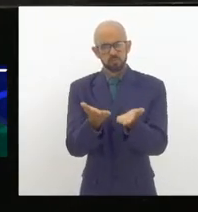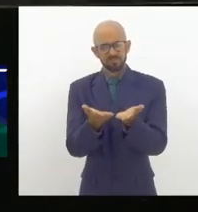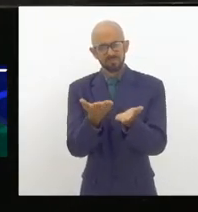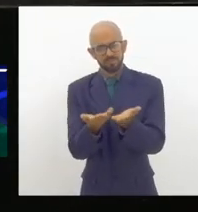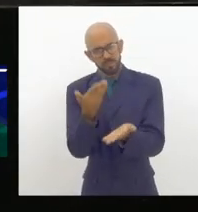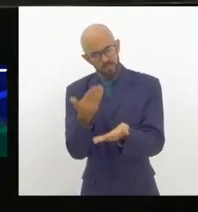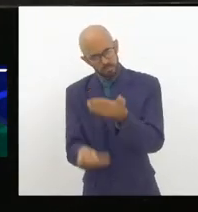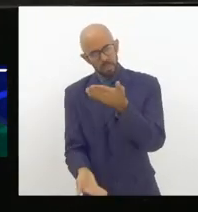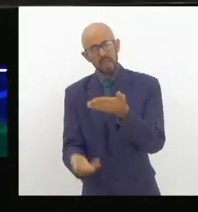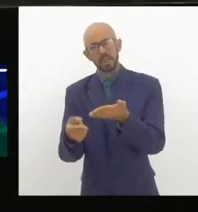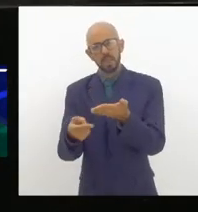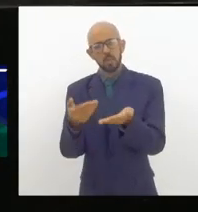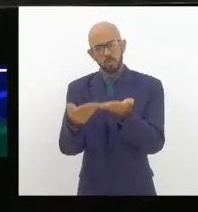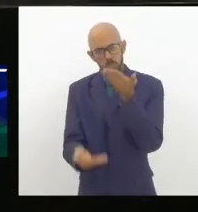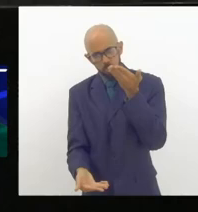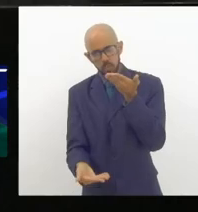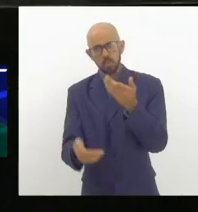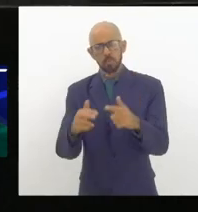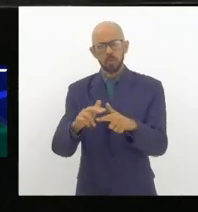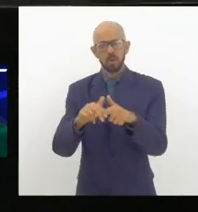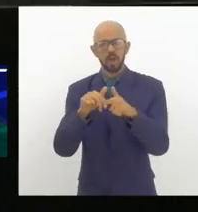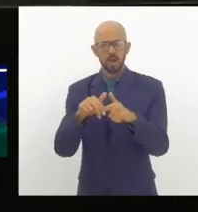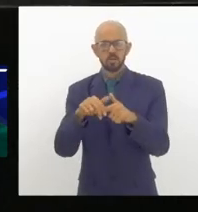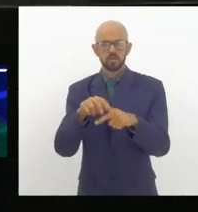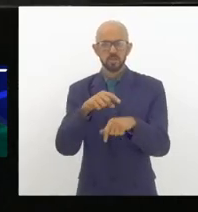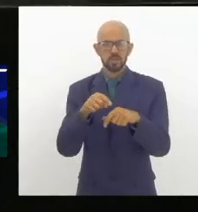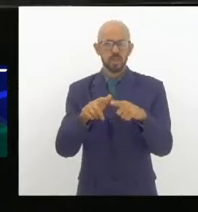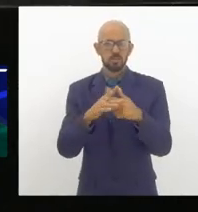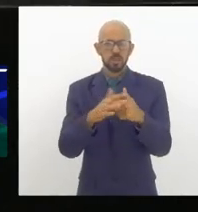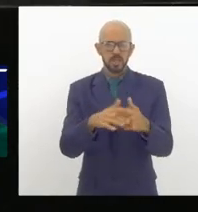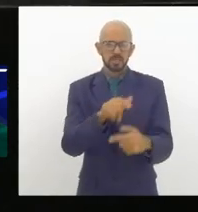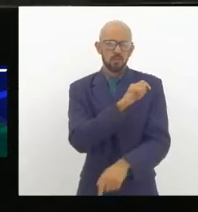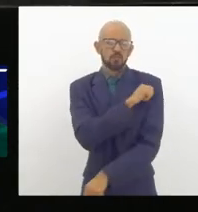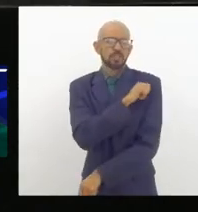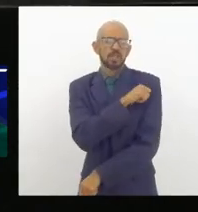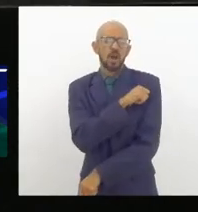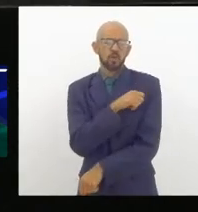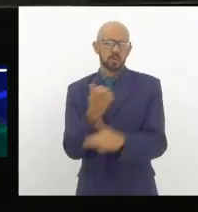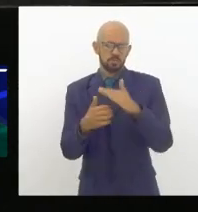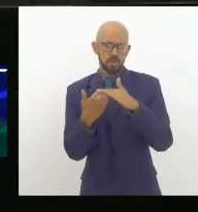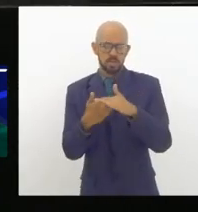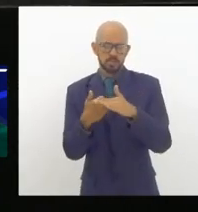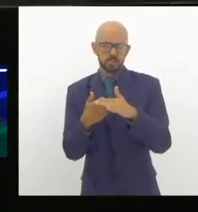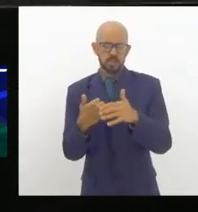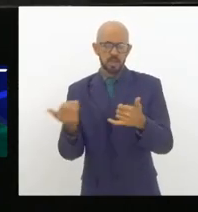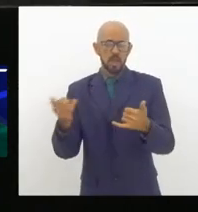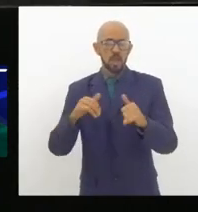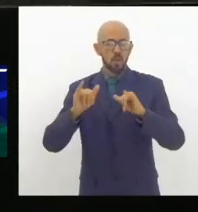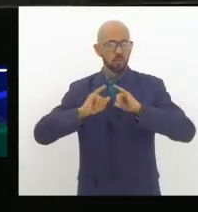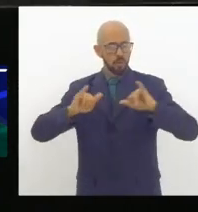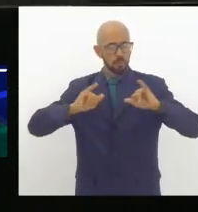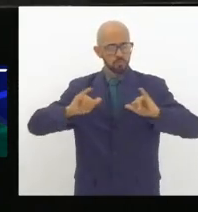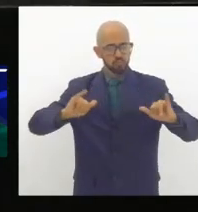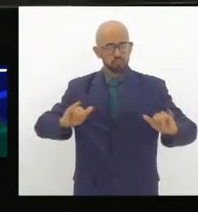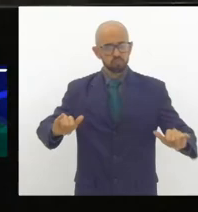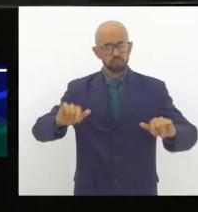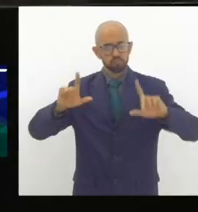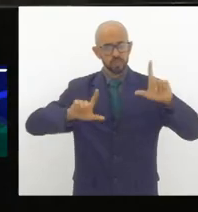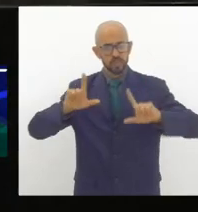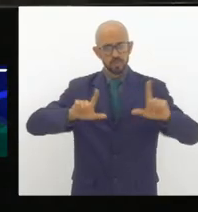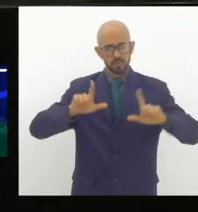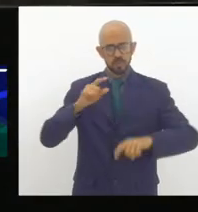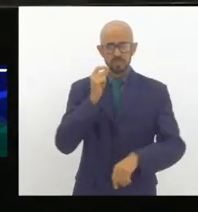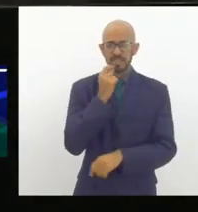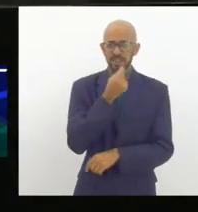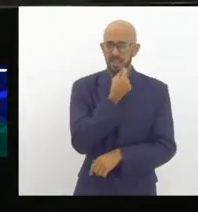concessionária que se encontra no momento em recuperação fiscal segundos era informado que os recursos serão repassados nos meses de setembro